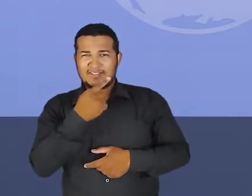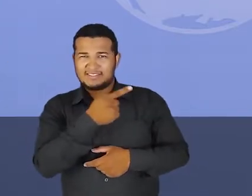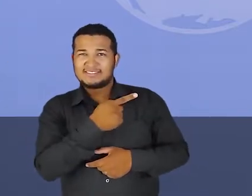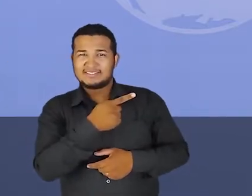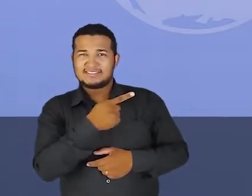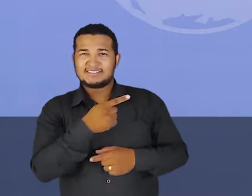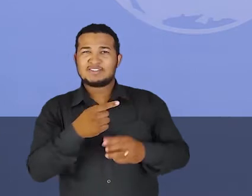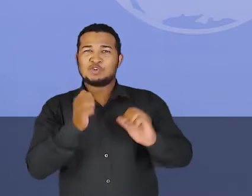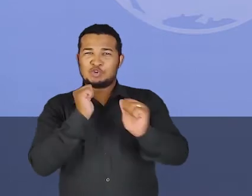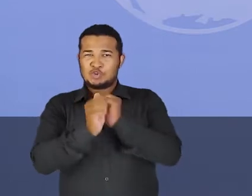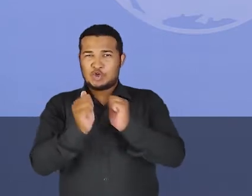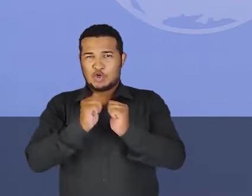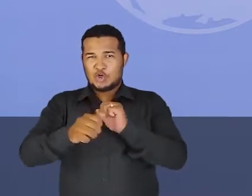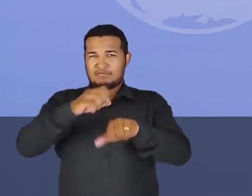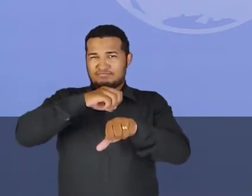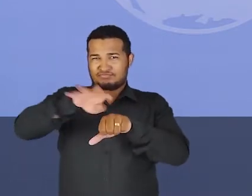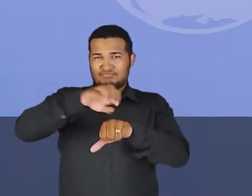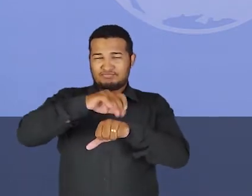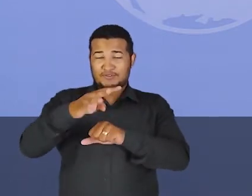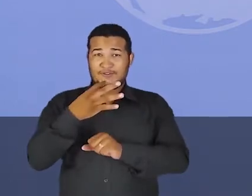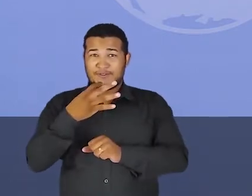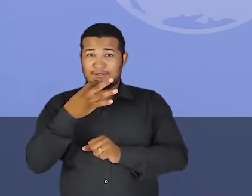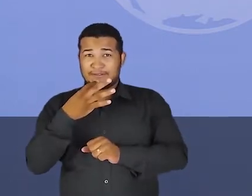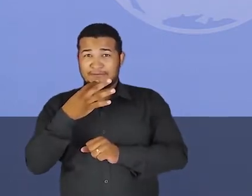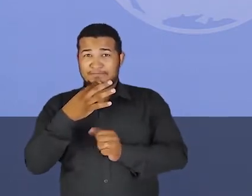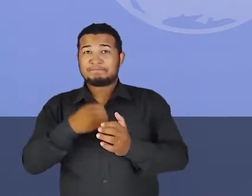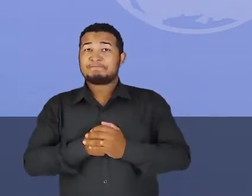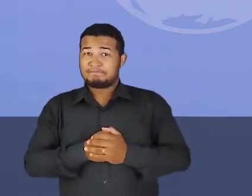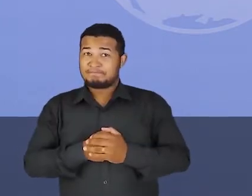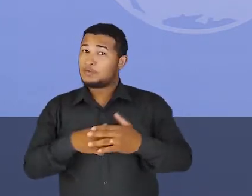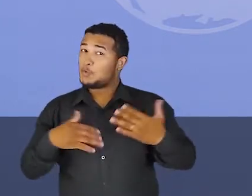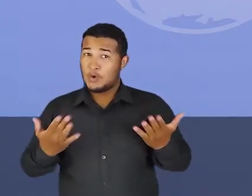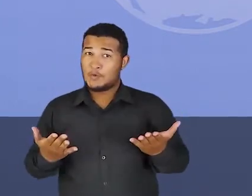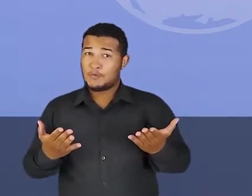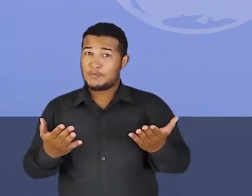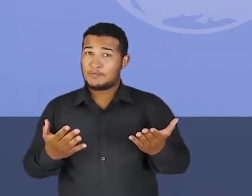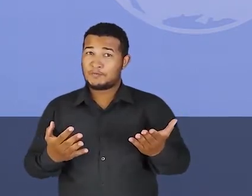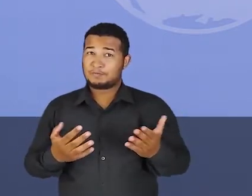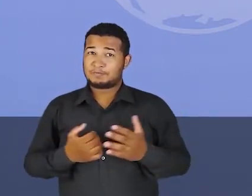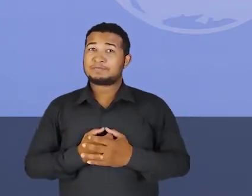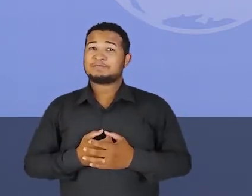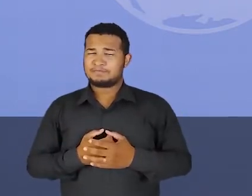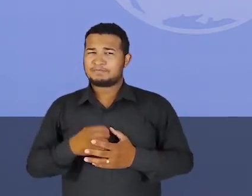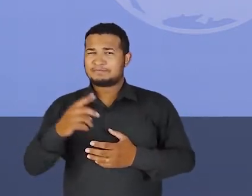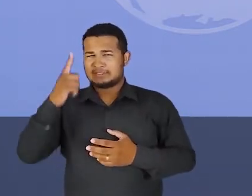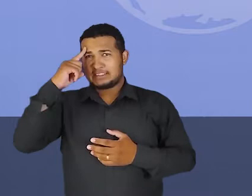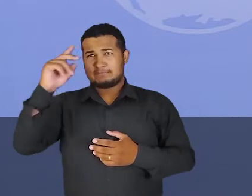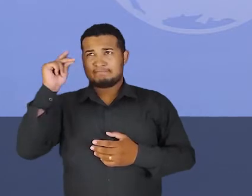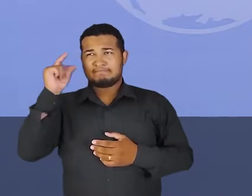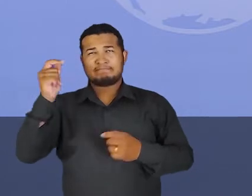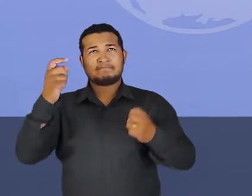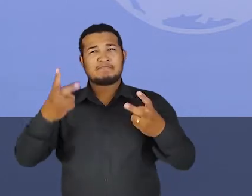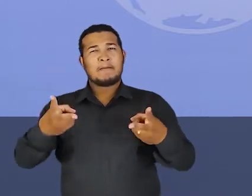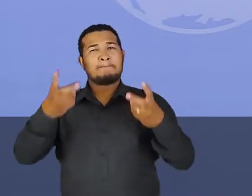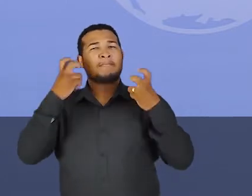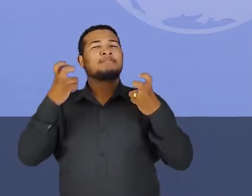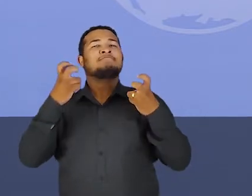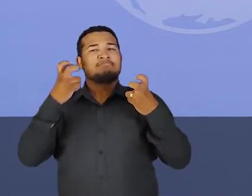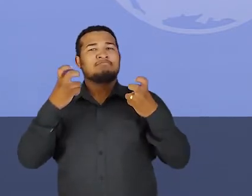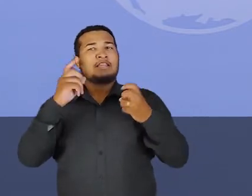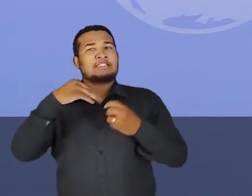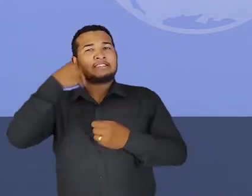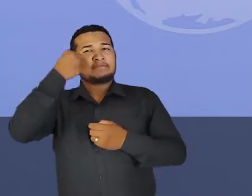que vocês acabaram de ler, conseguiram descobrir qual é o esporte? Qual modalidade é esta? Já conseguiu visualizar você